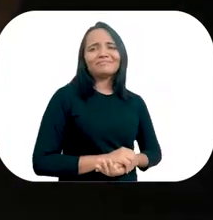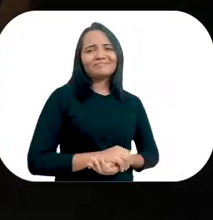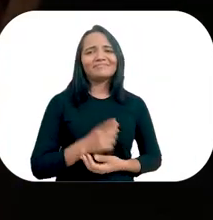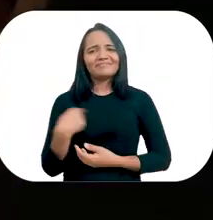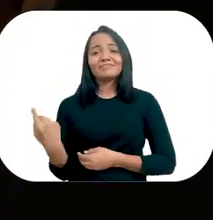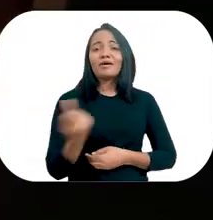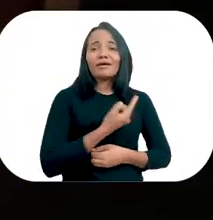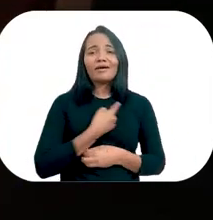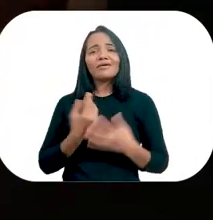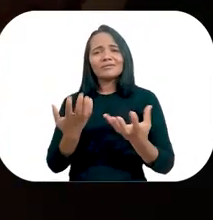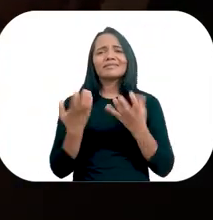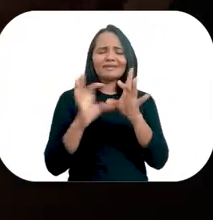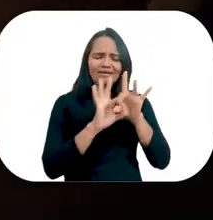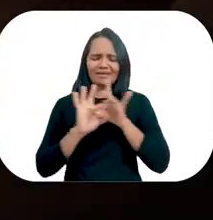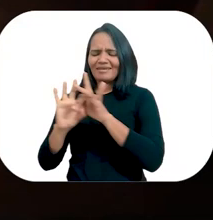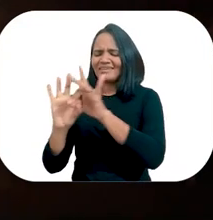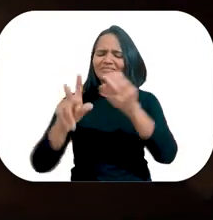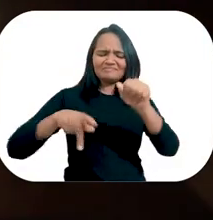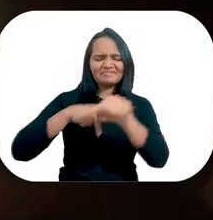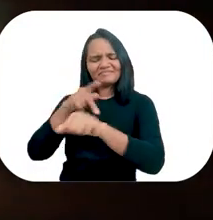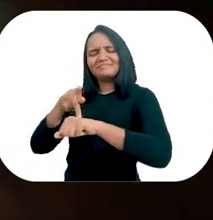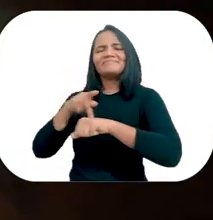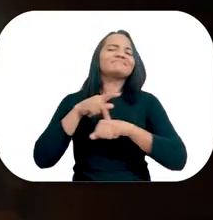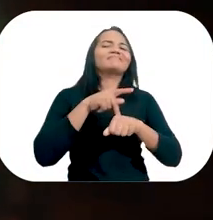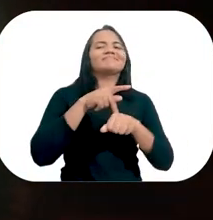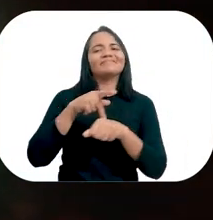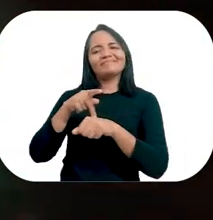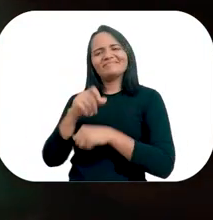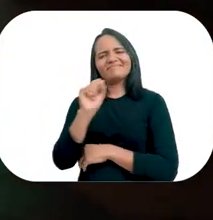a gente quer viver uma nação.